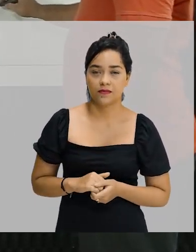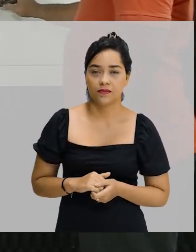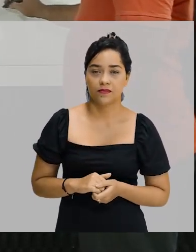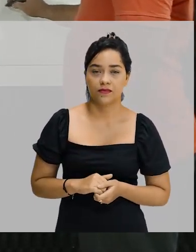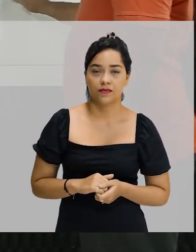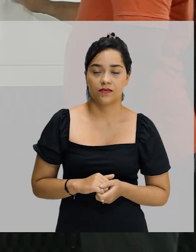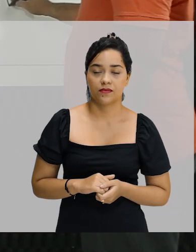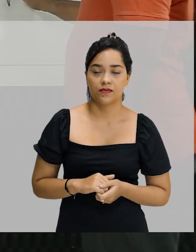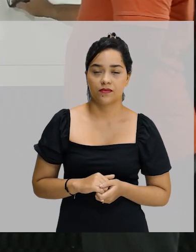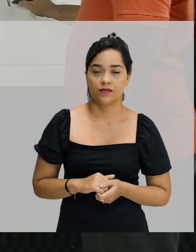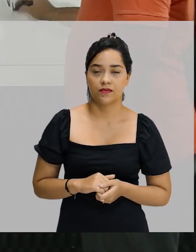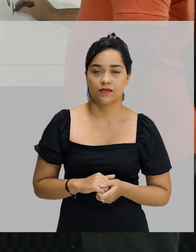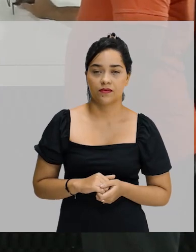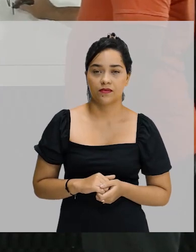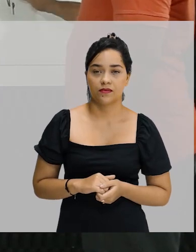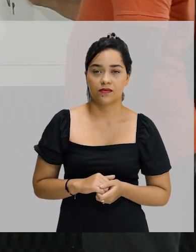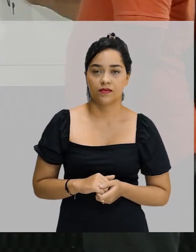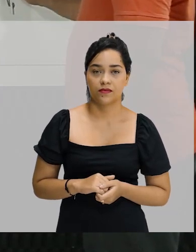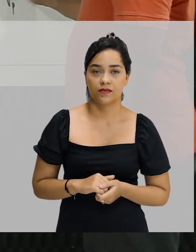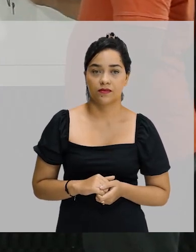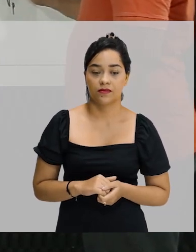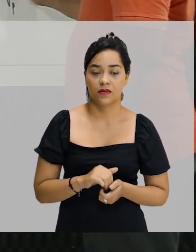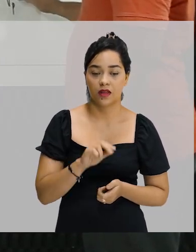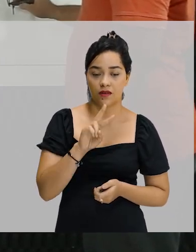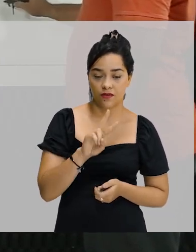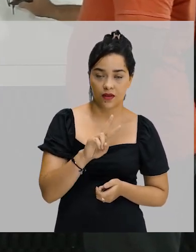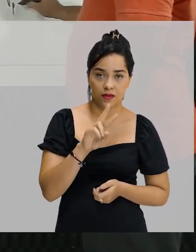ele vai ser, ó, VP